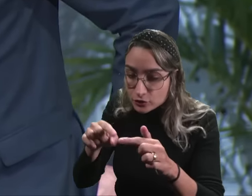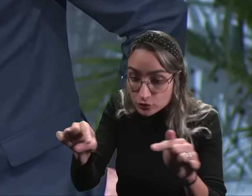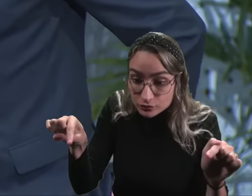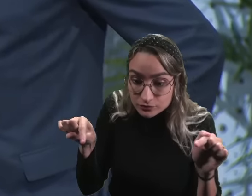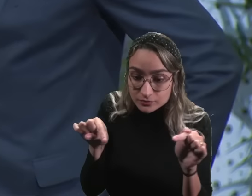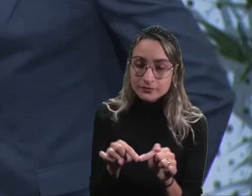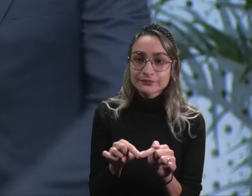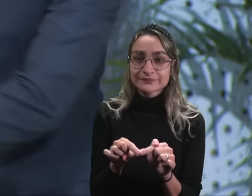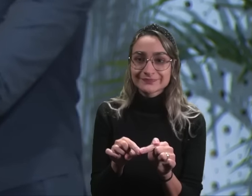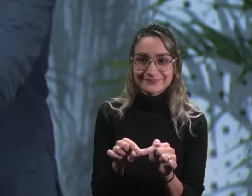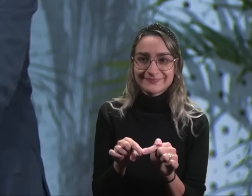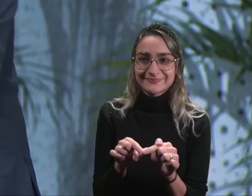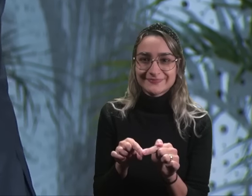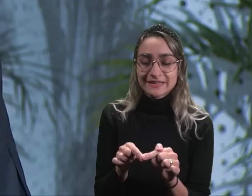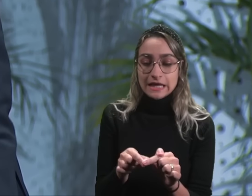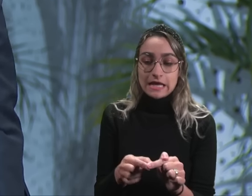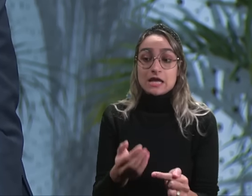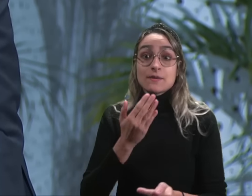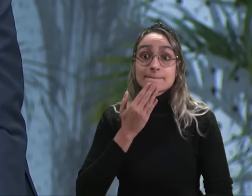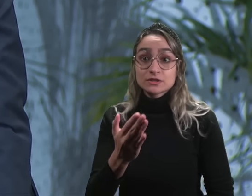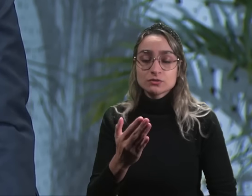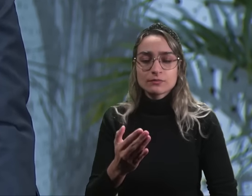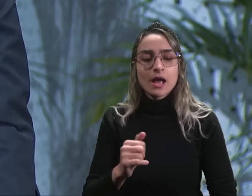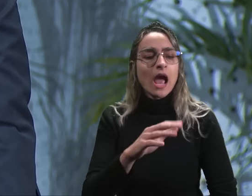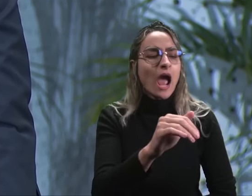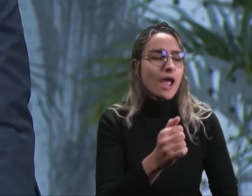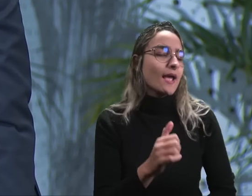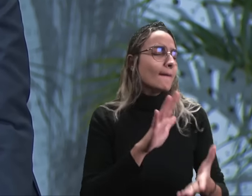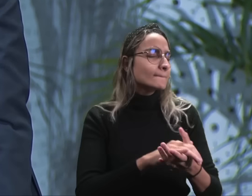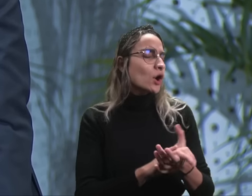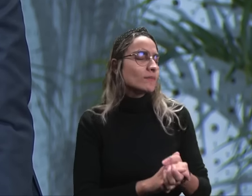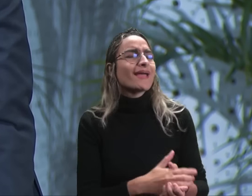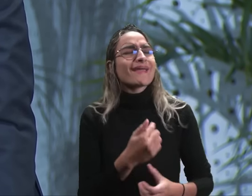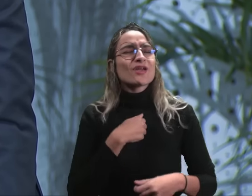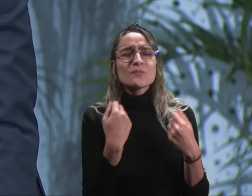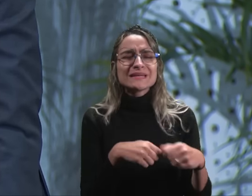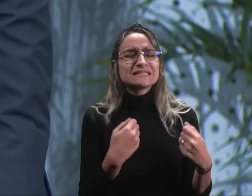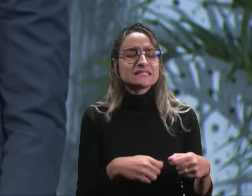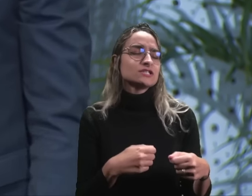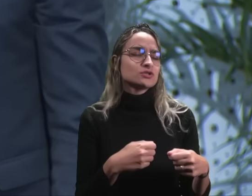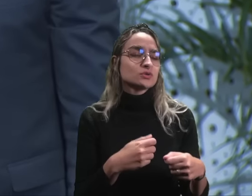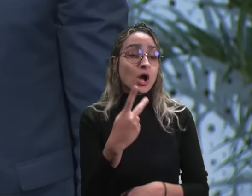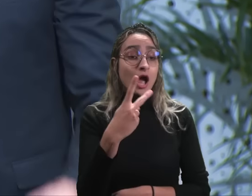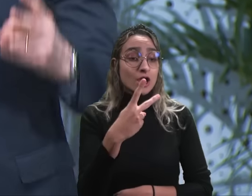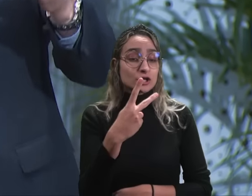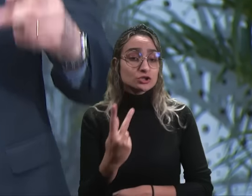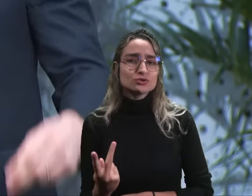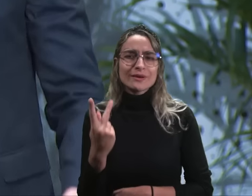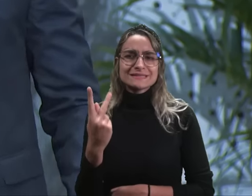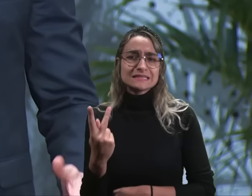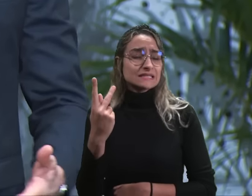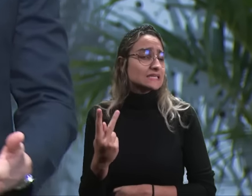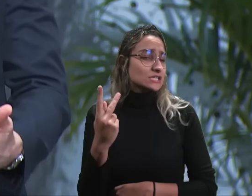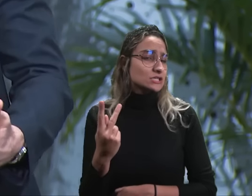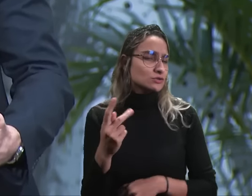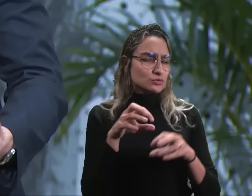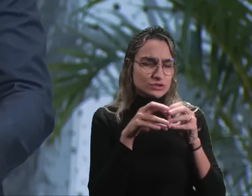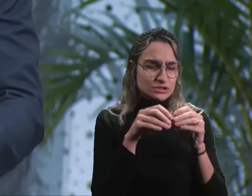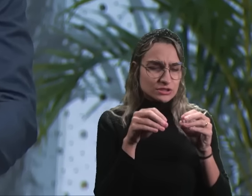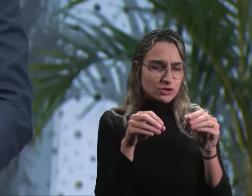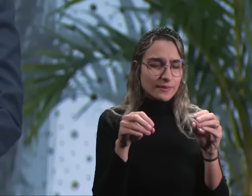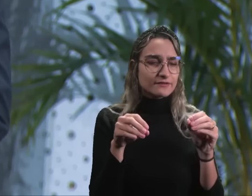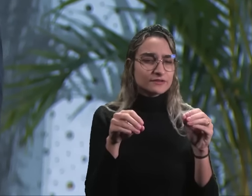eh para terminar uma pornada ela disse para ele assim e ele disse tá bem Você precisa 2 kg de farinha Ei eu preciso mais